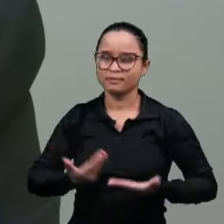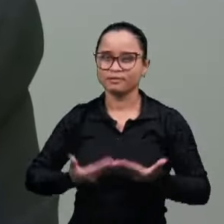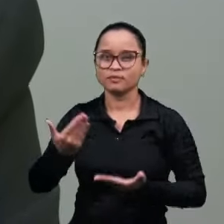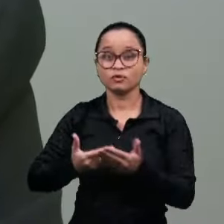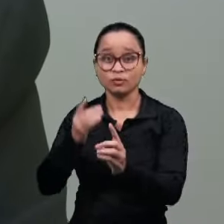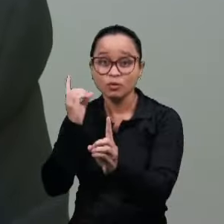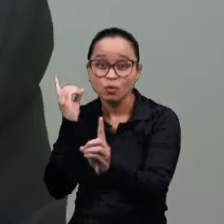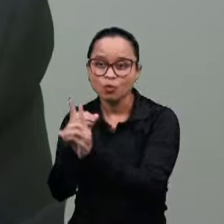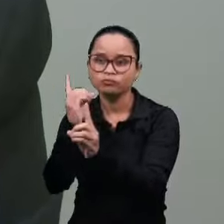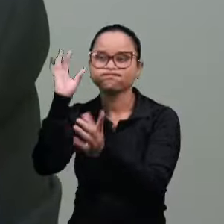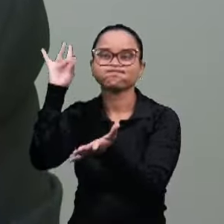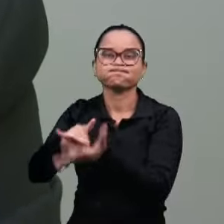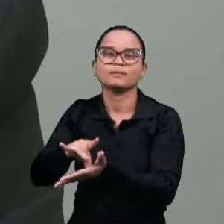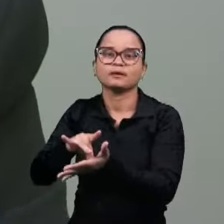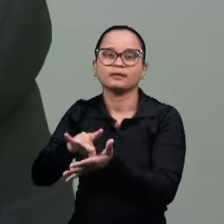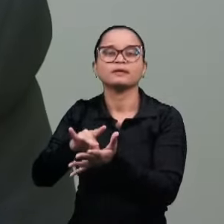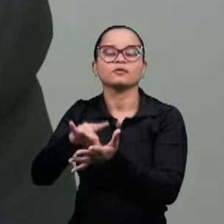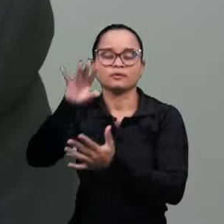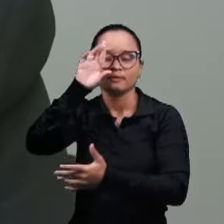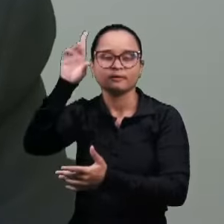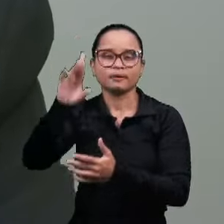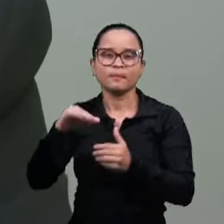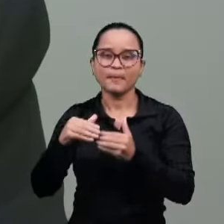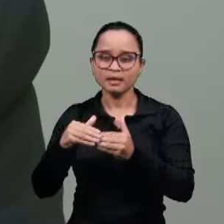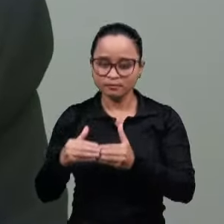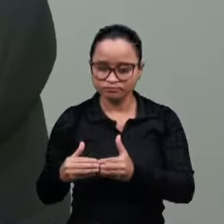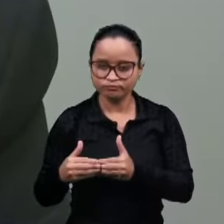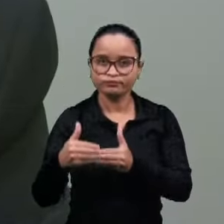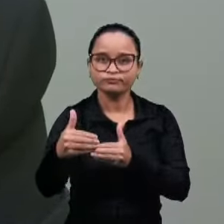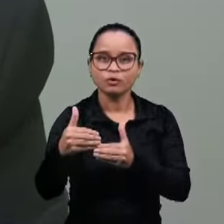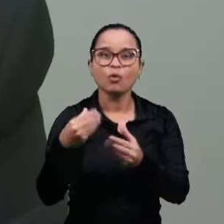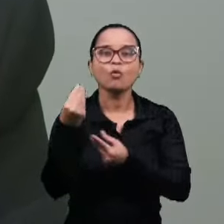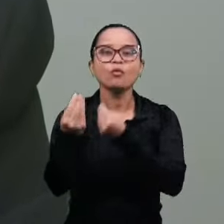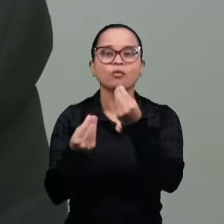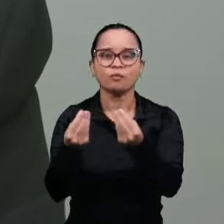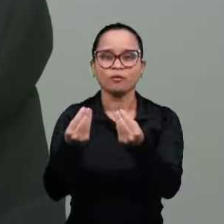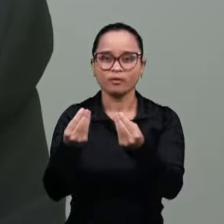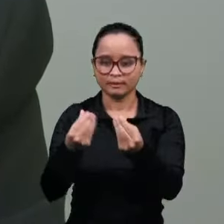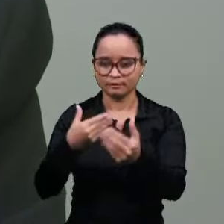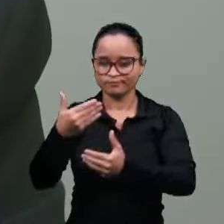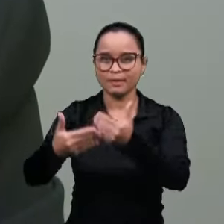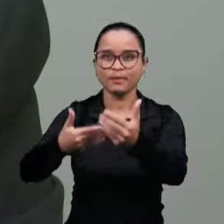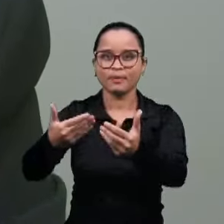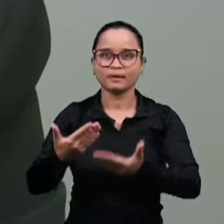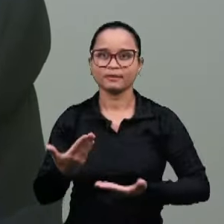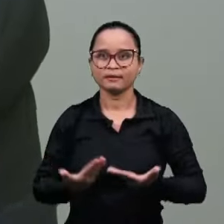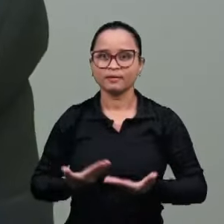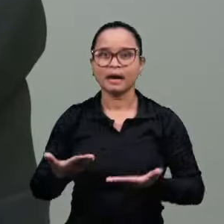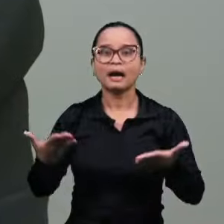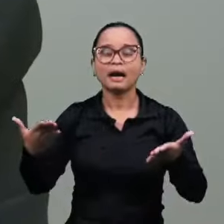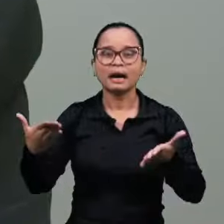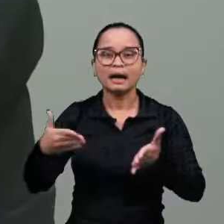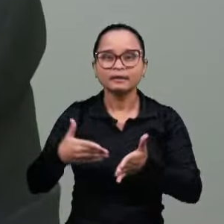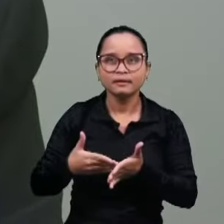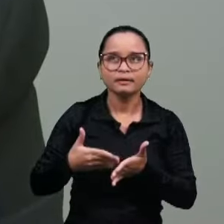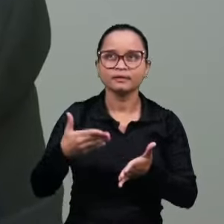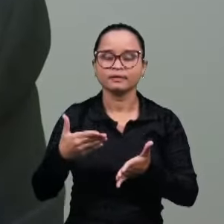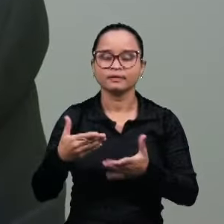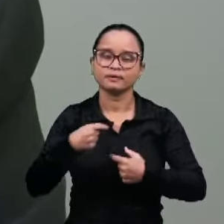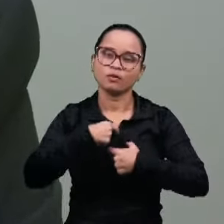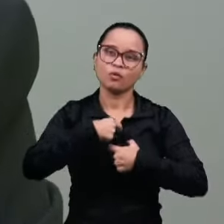com o Senhor. A partir daí, como é que foi o caminhar do Senhor até o senhor chegar ali como